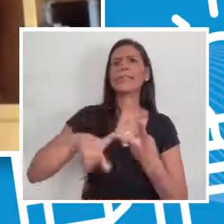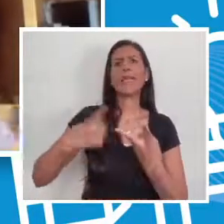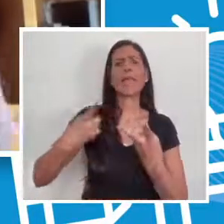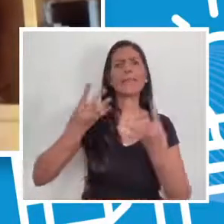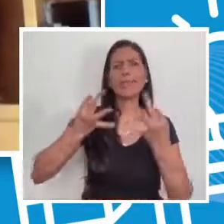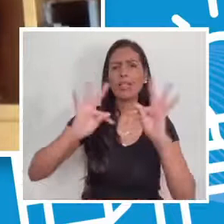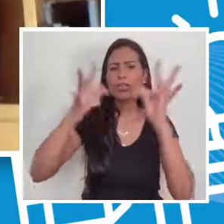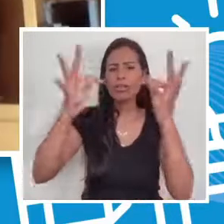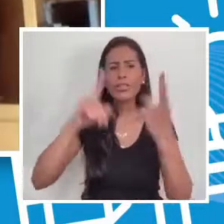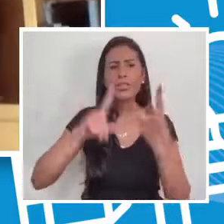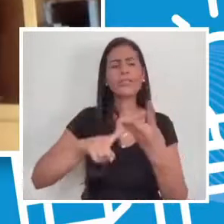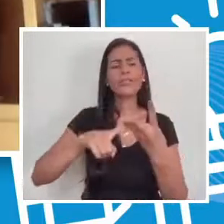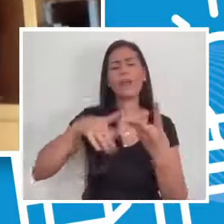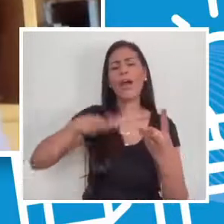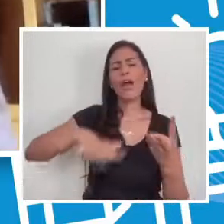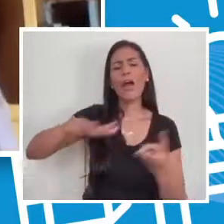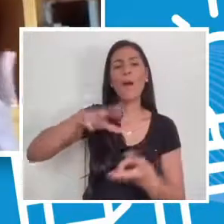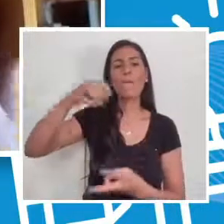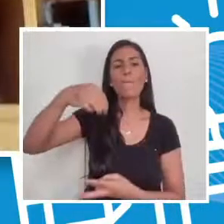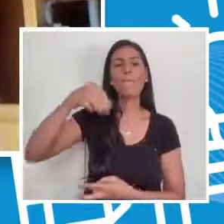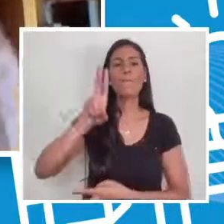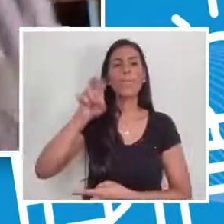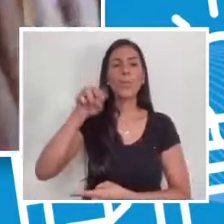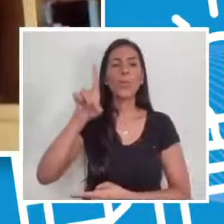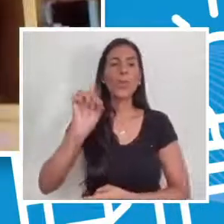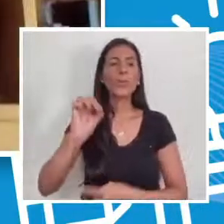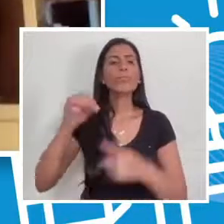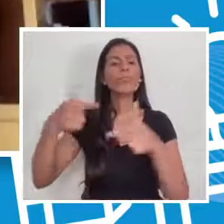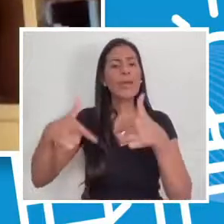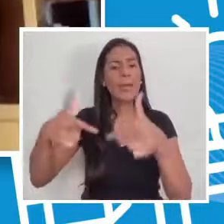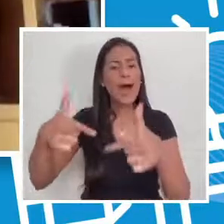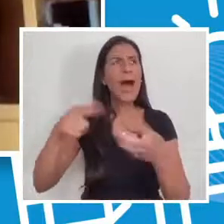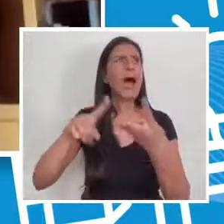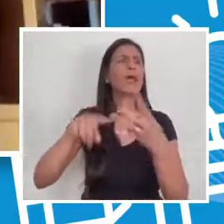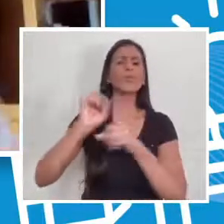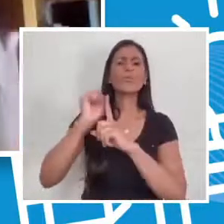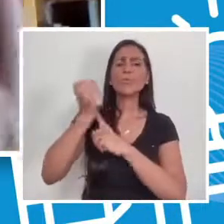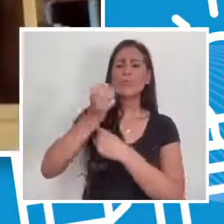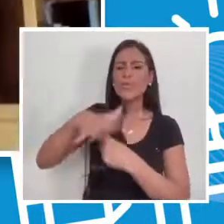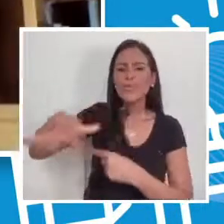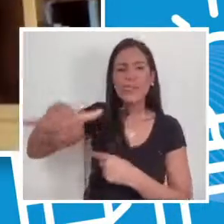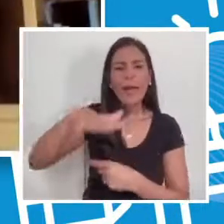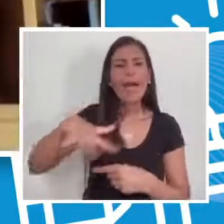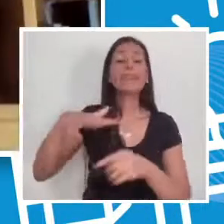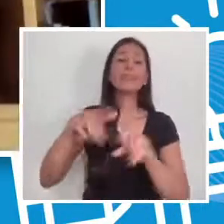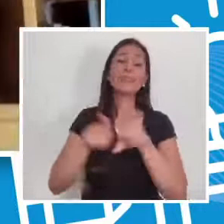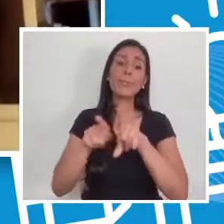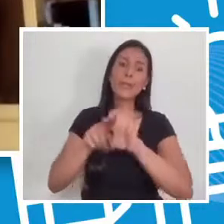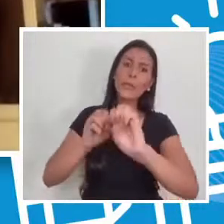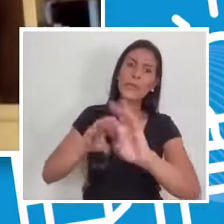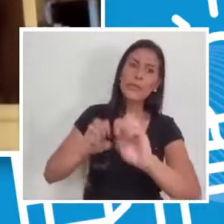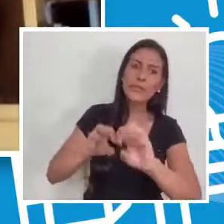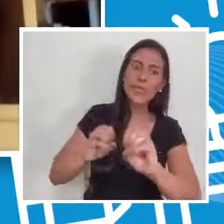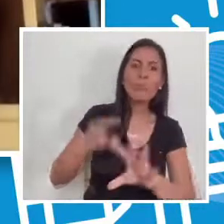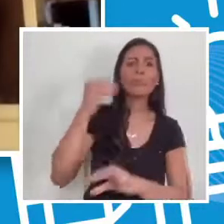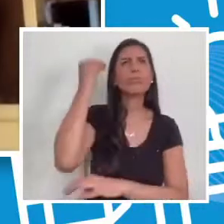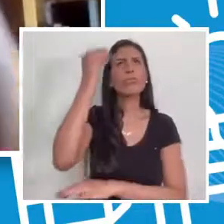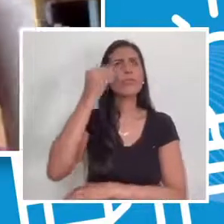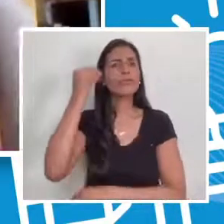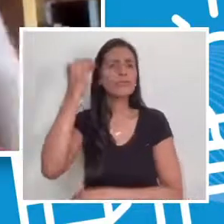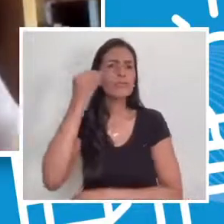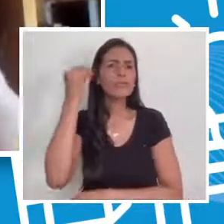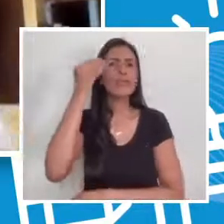do trabalho, enfim, da sociedade, mas também da educação, da psicologia, da filosofia. O